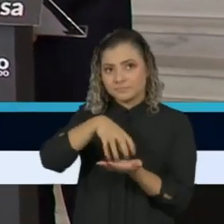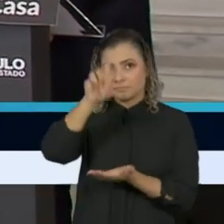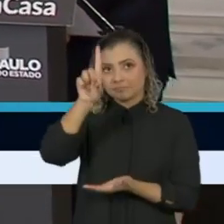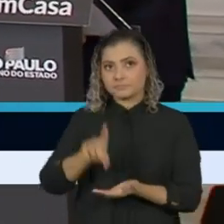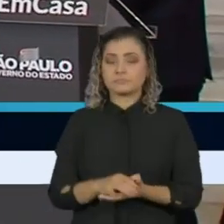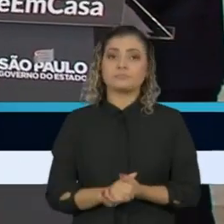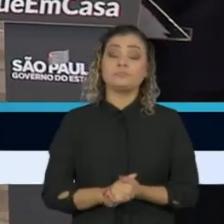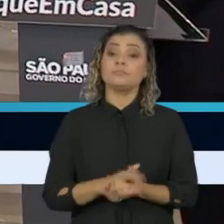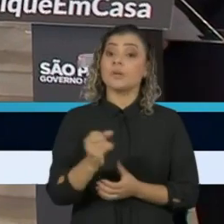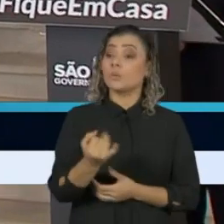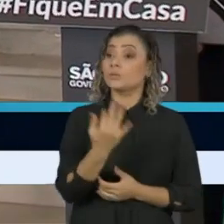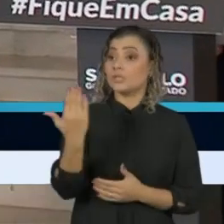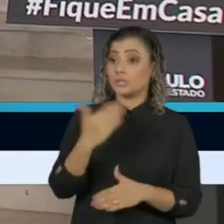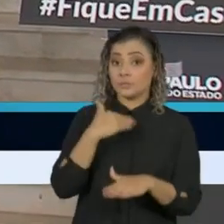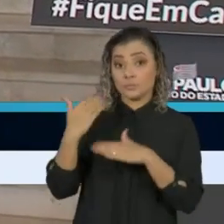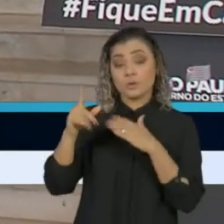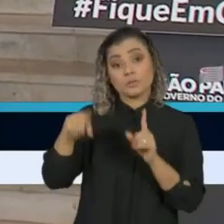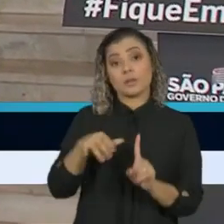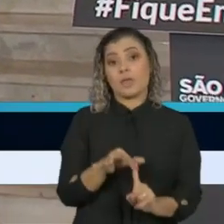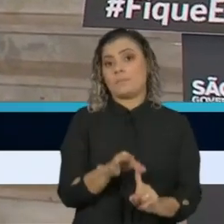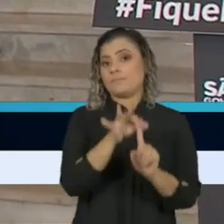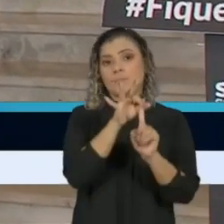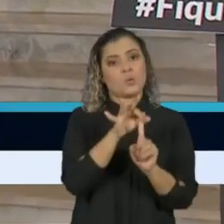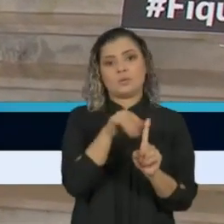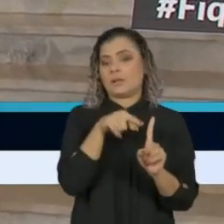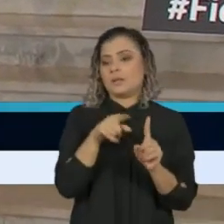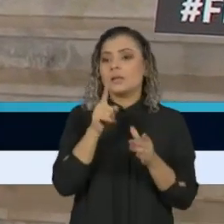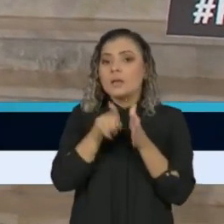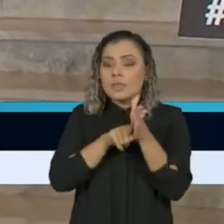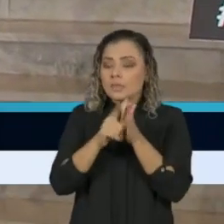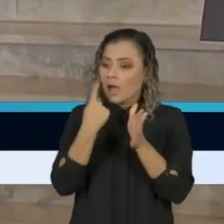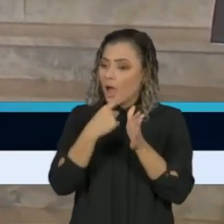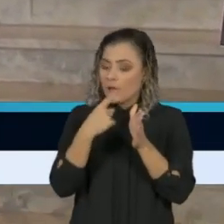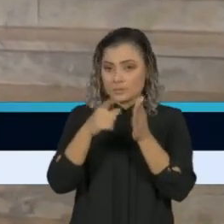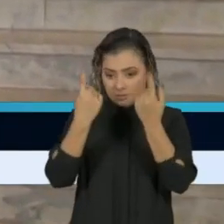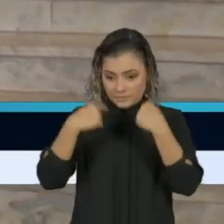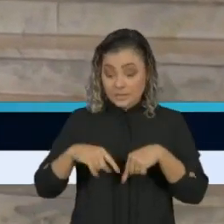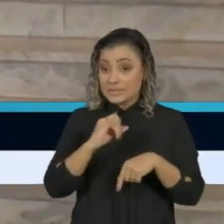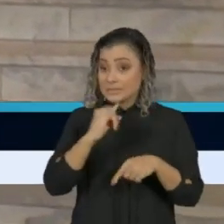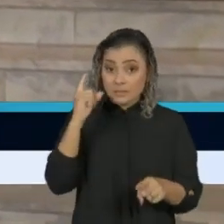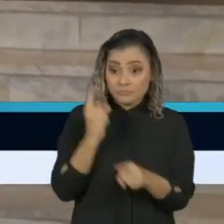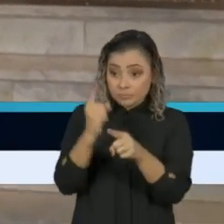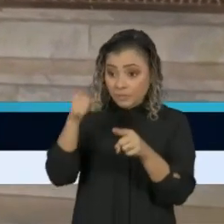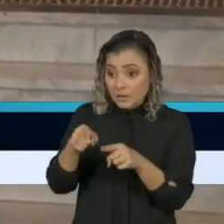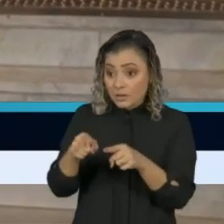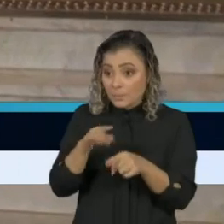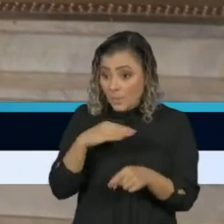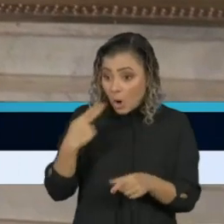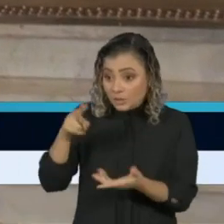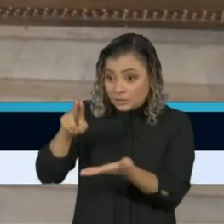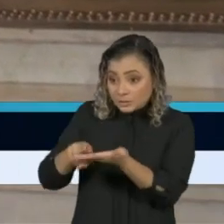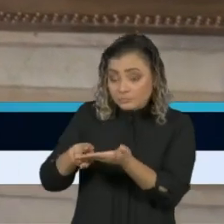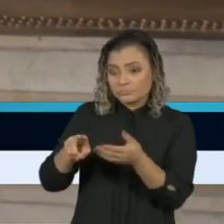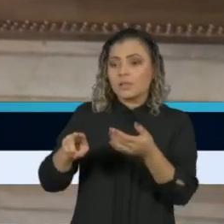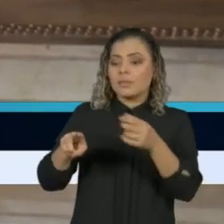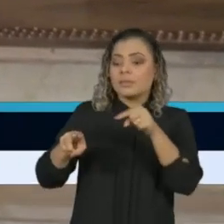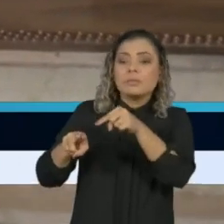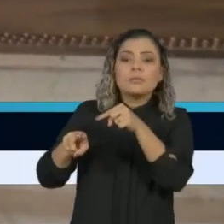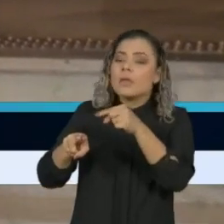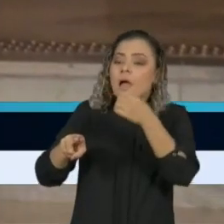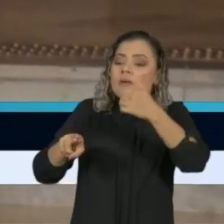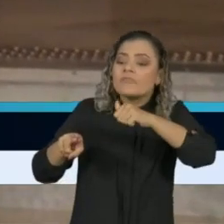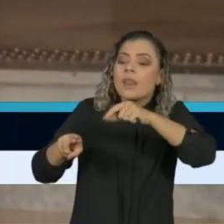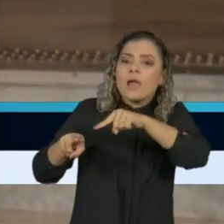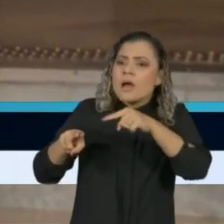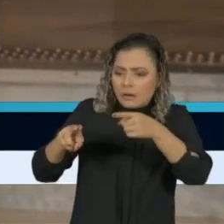que óbitos são prioridade para o teste. Chega o óbito identificado como óbito, ele será testado, né, no mesmo